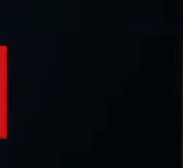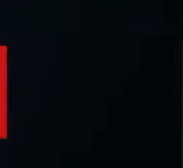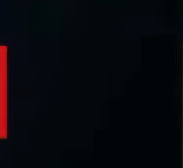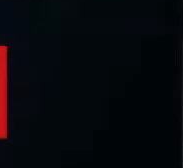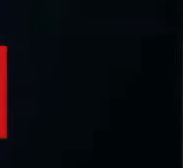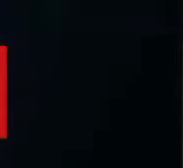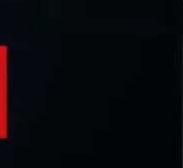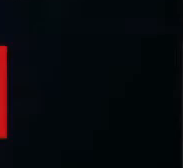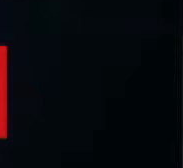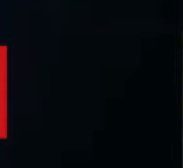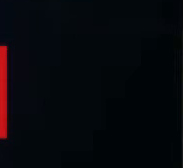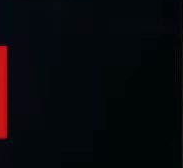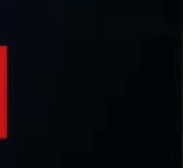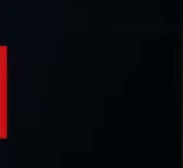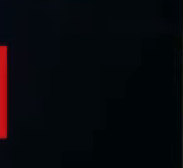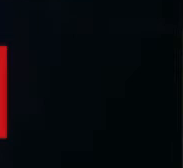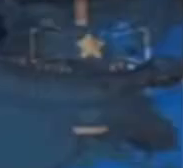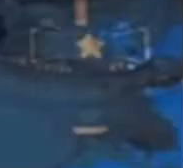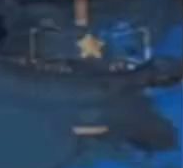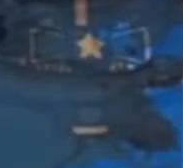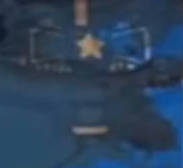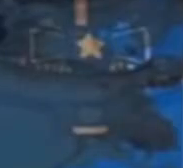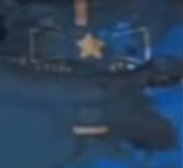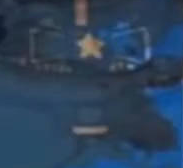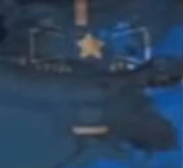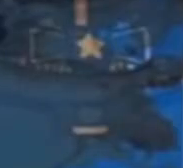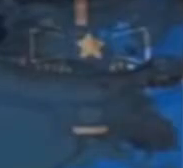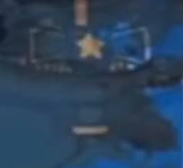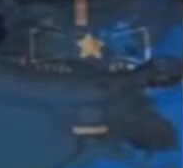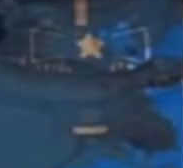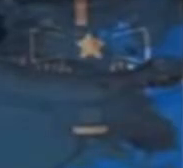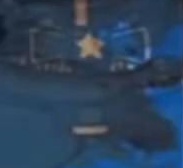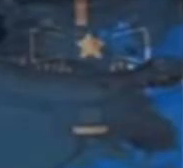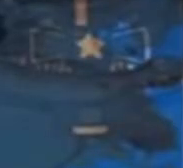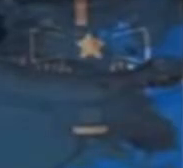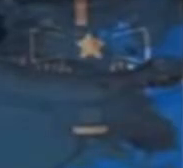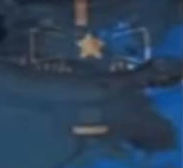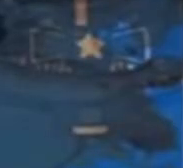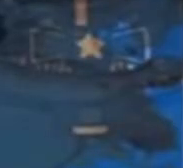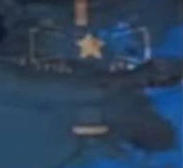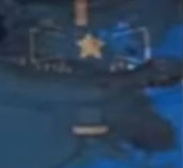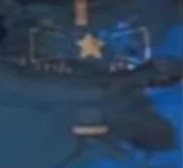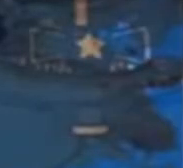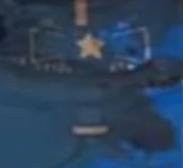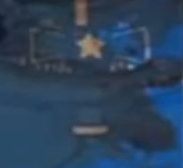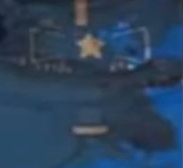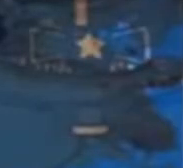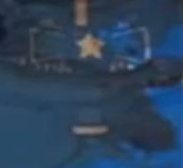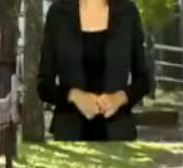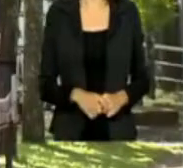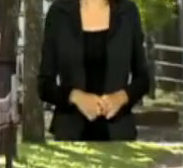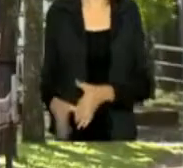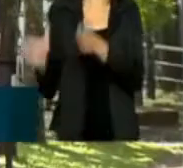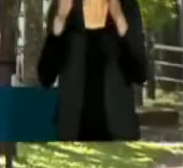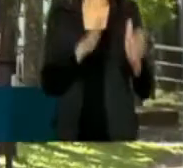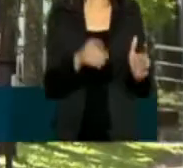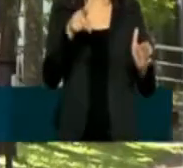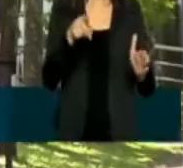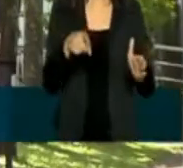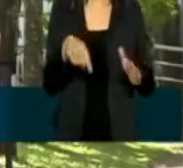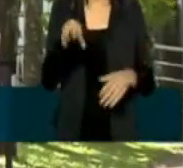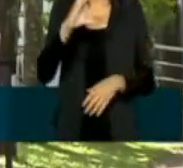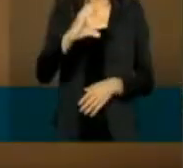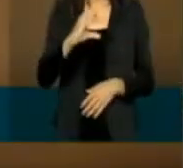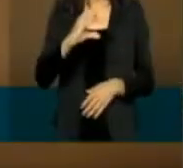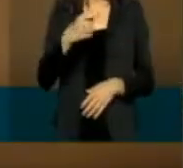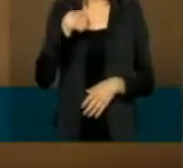No Tele Brasil Notícias, vamos falar um pouquinho sobre CPF e uma forma de você regularizar ele pela internet.